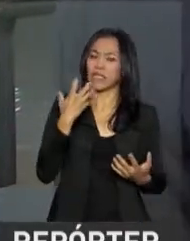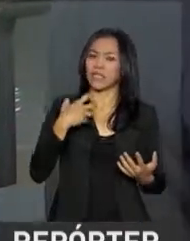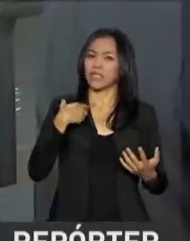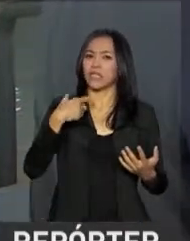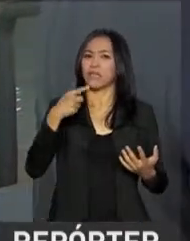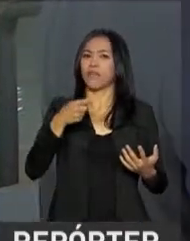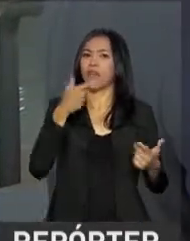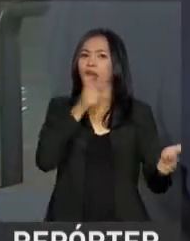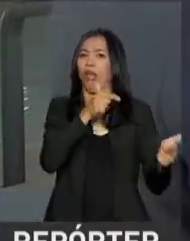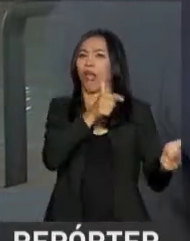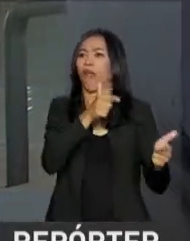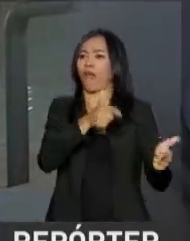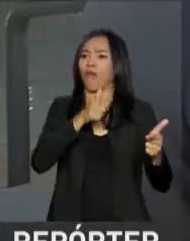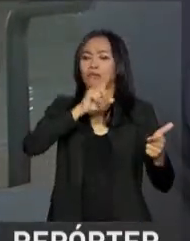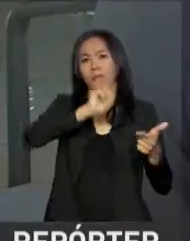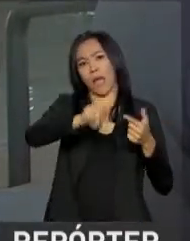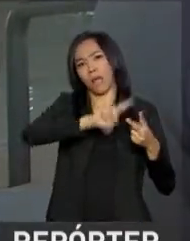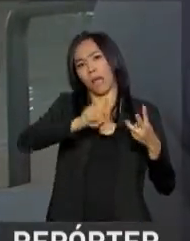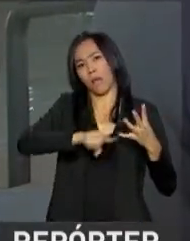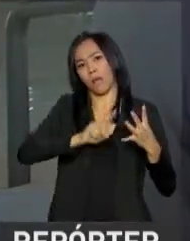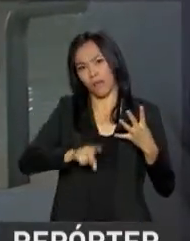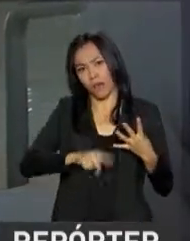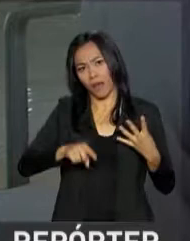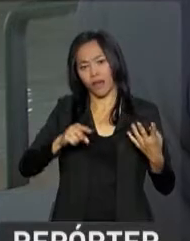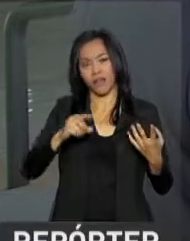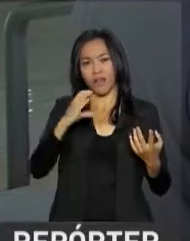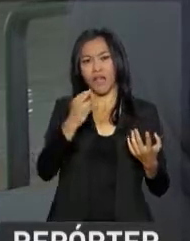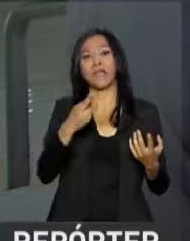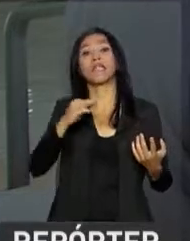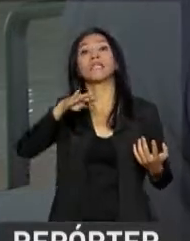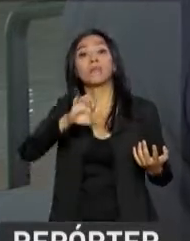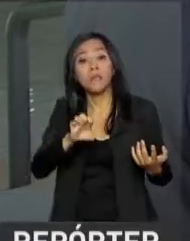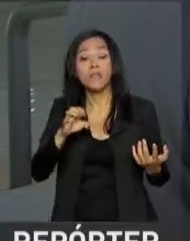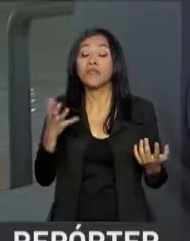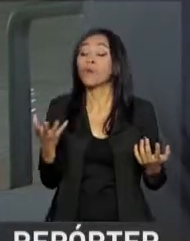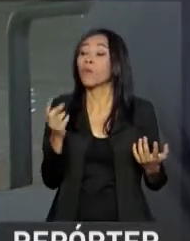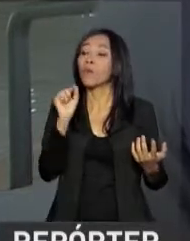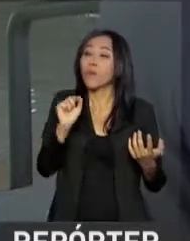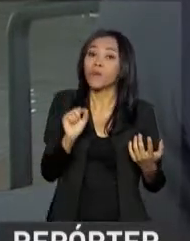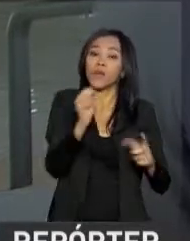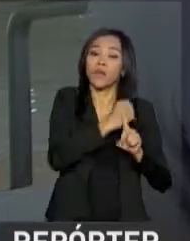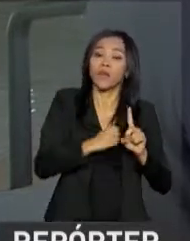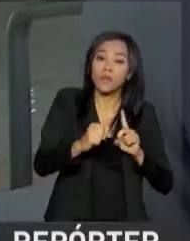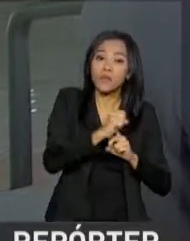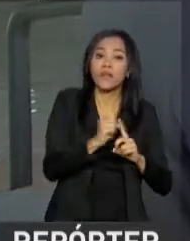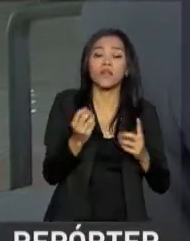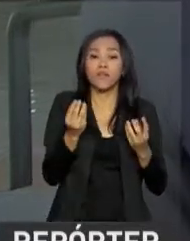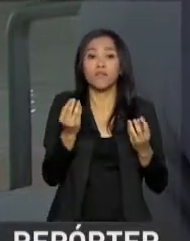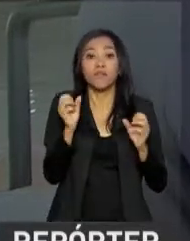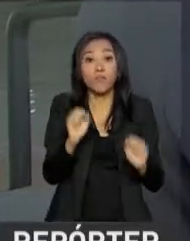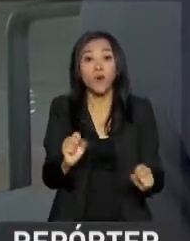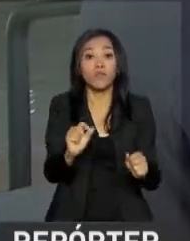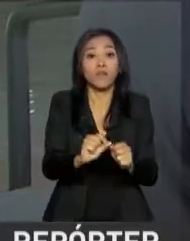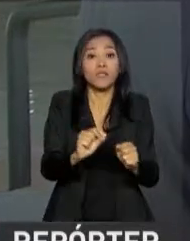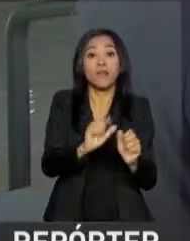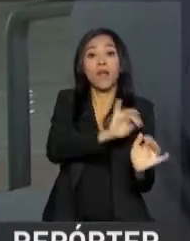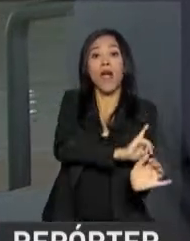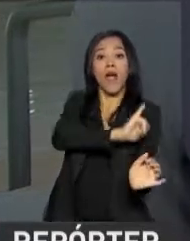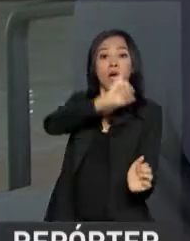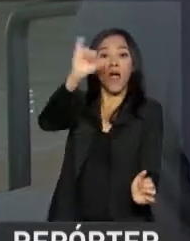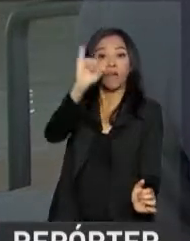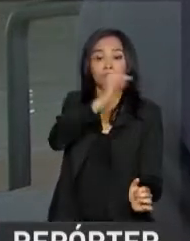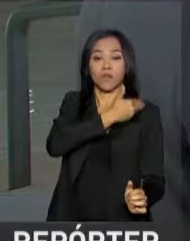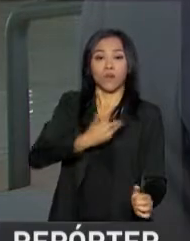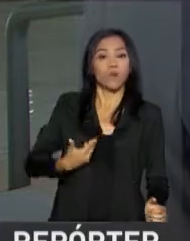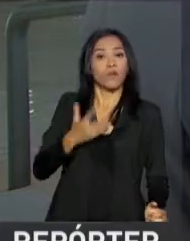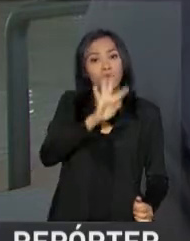diferentes tipos de crime agora o que que a população pode fazer pra alertar o governo federal em relação a um